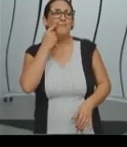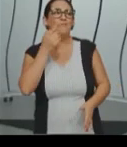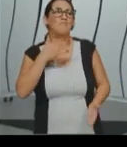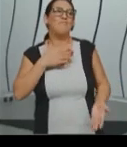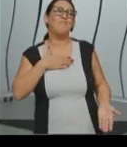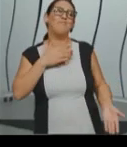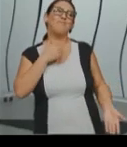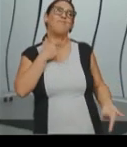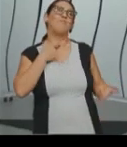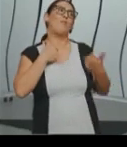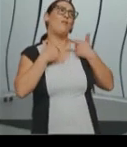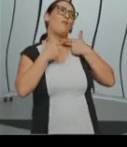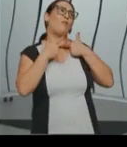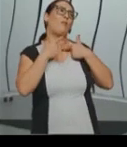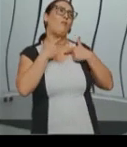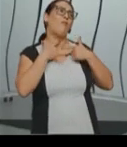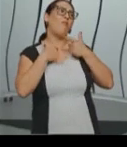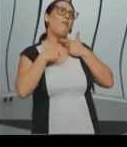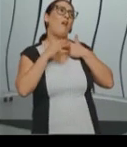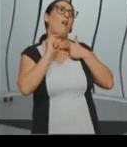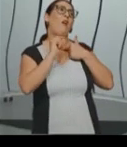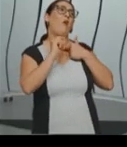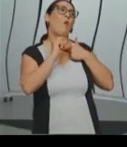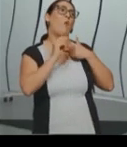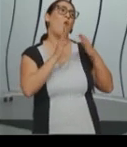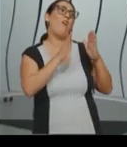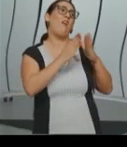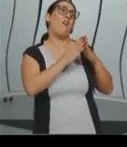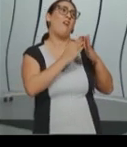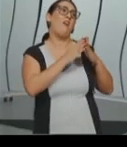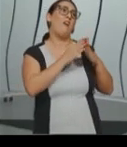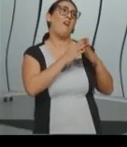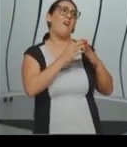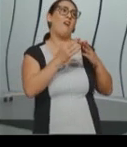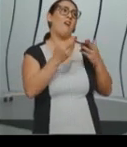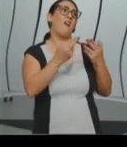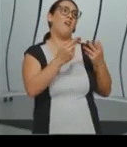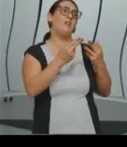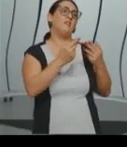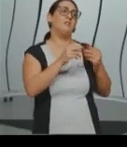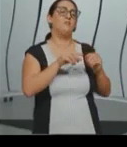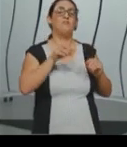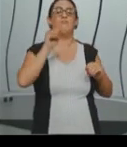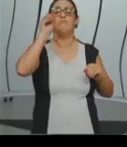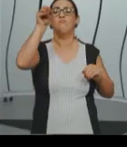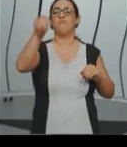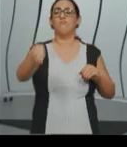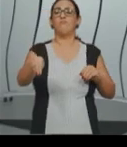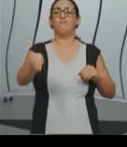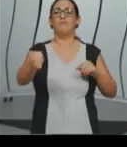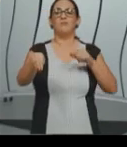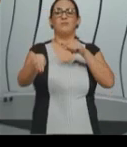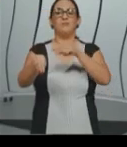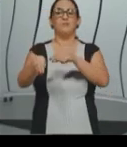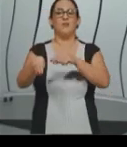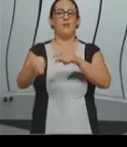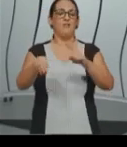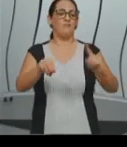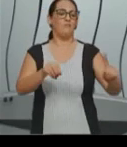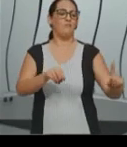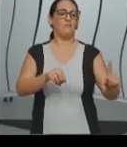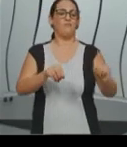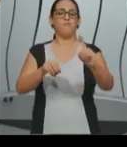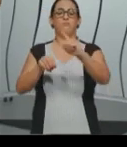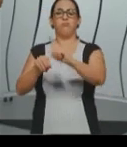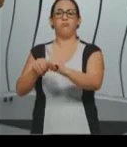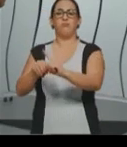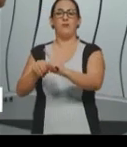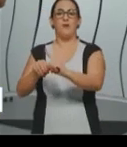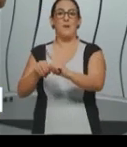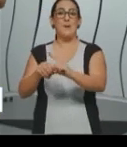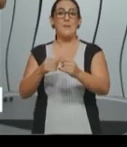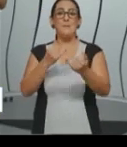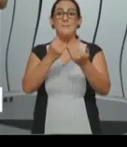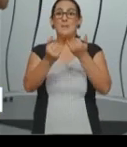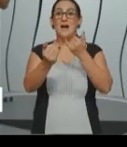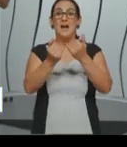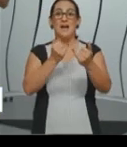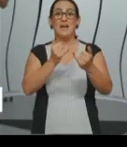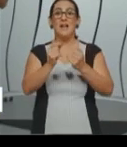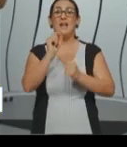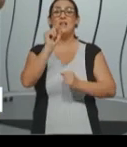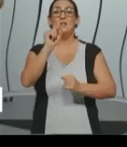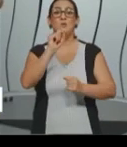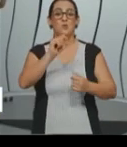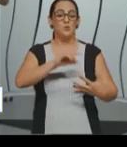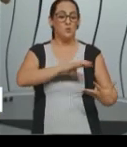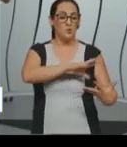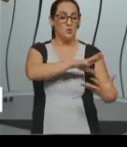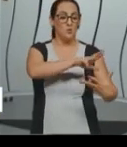era morar naquele outro mundo. Quer dizer, é como se existissem mundos diferentes, porque o mundo dela, que é esse mundo marcado